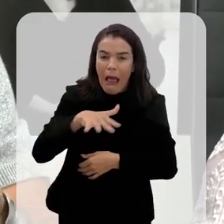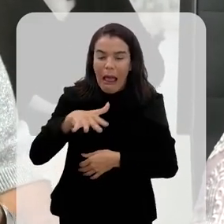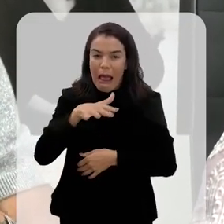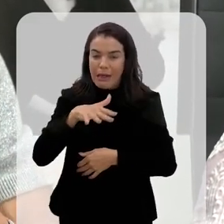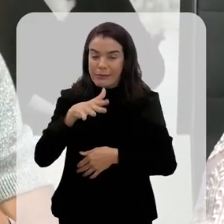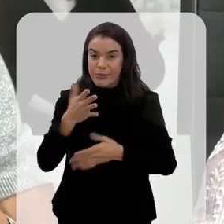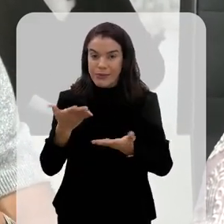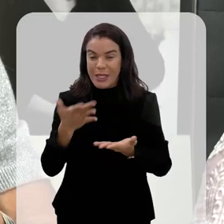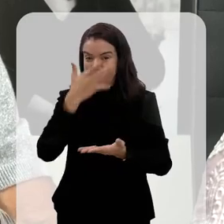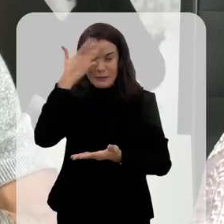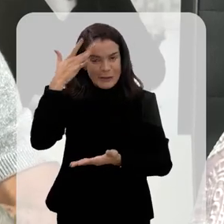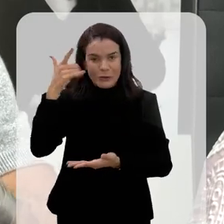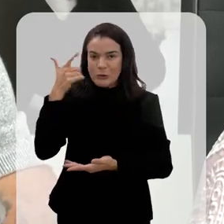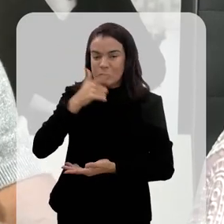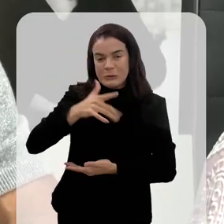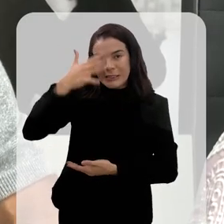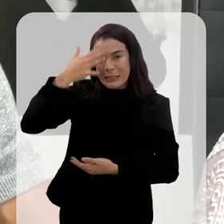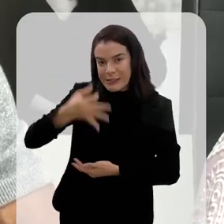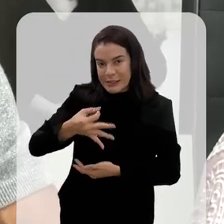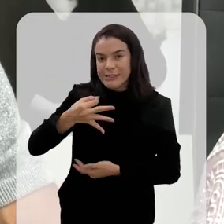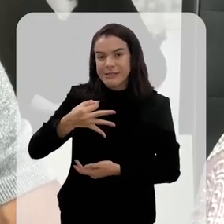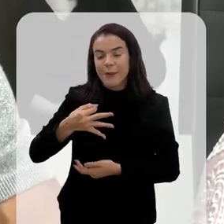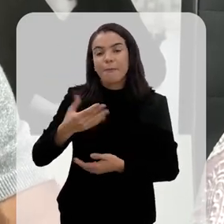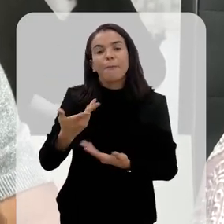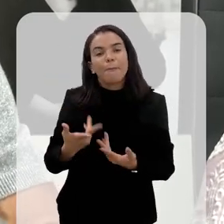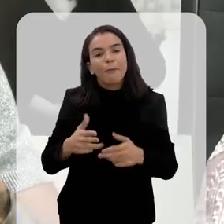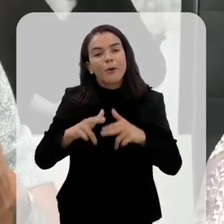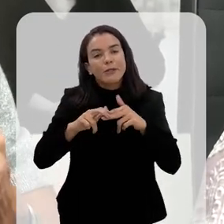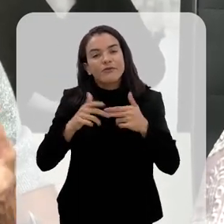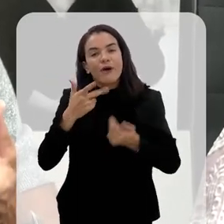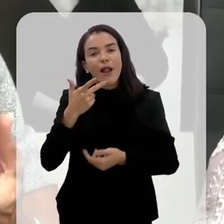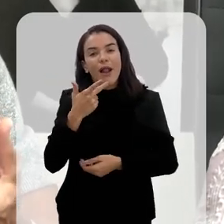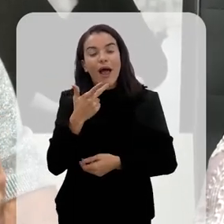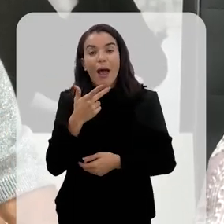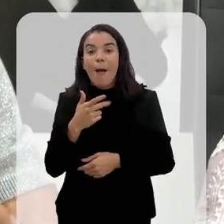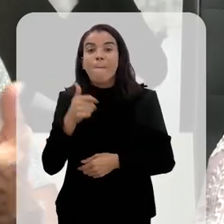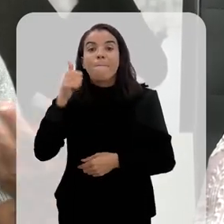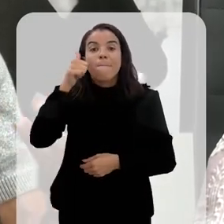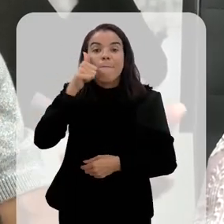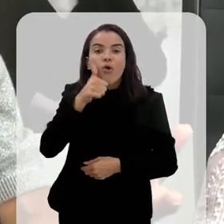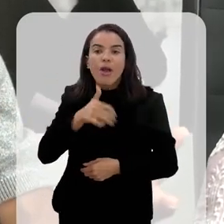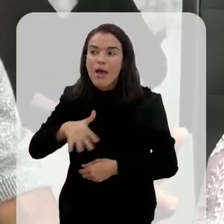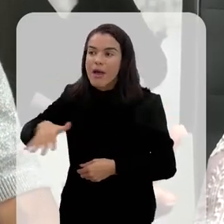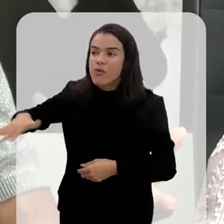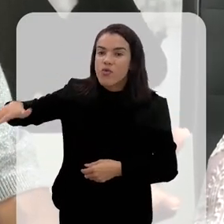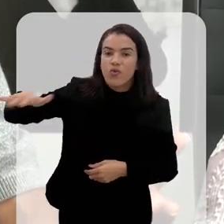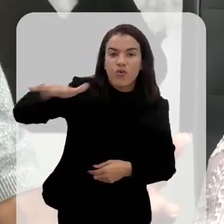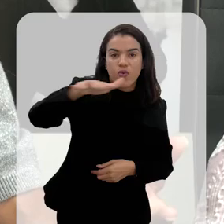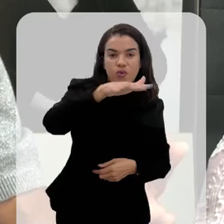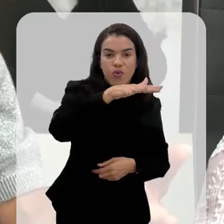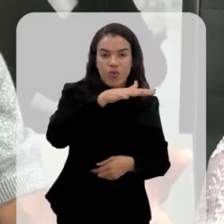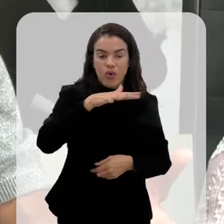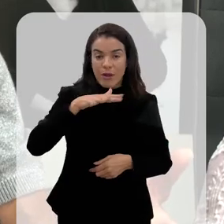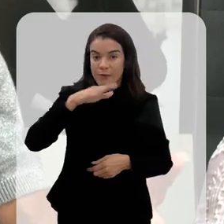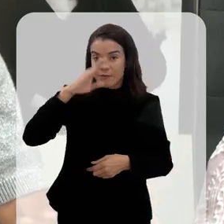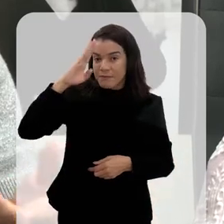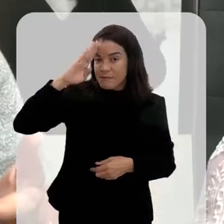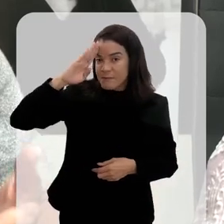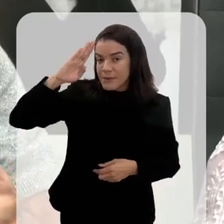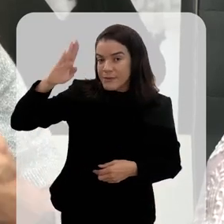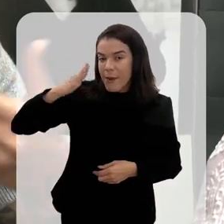esfera, as pessoas não nos entendem. Então, normalmente, quando a gente fala para mulheres em geral,